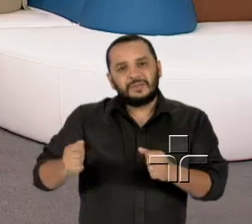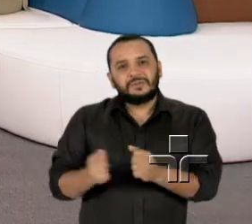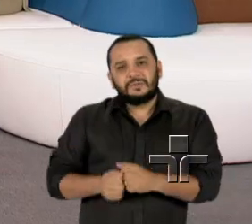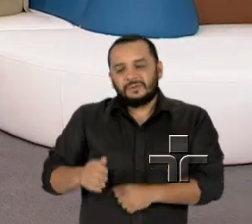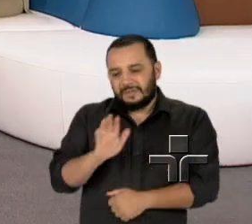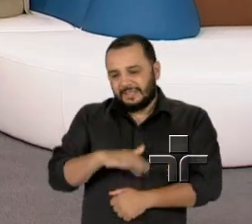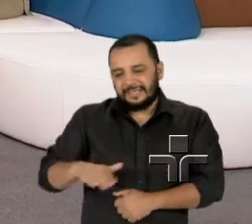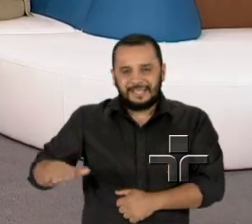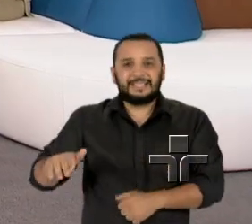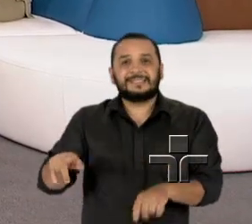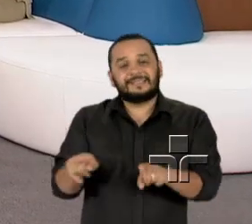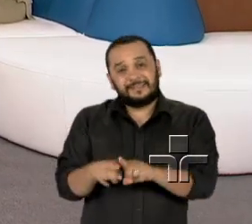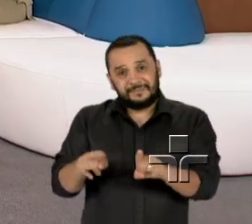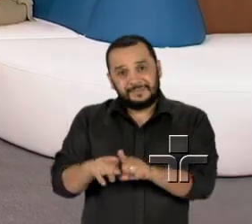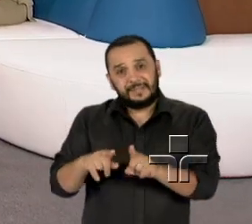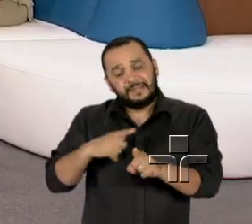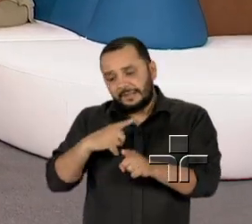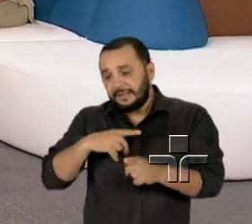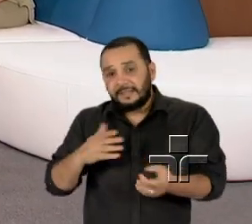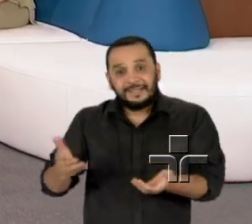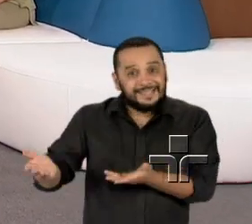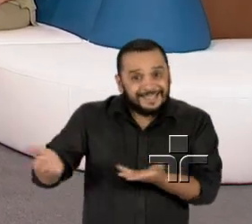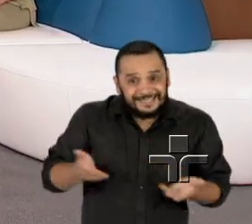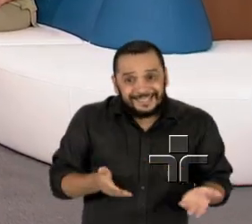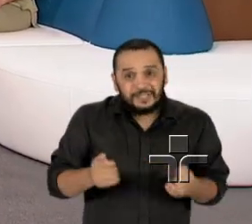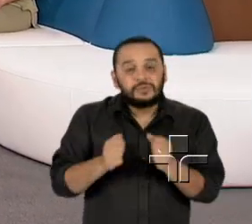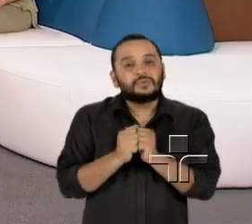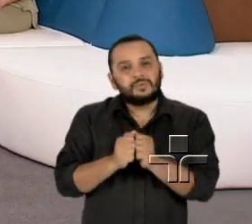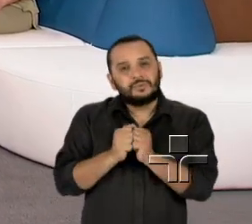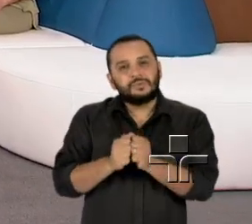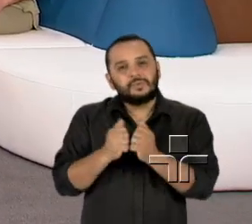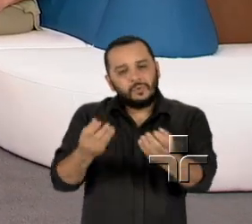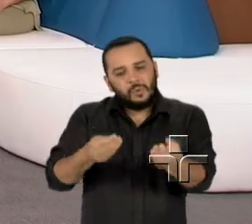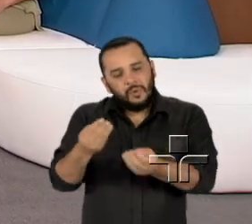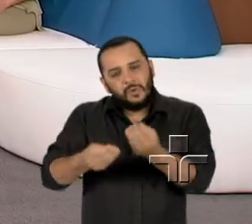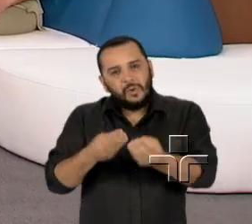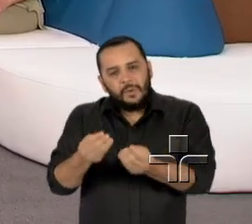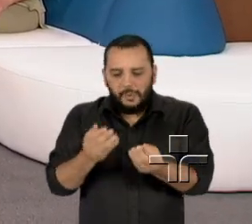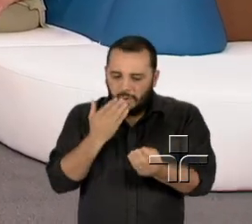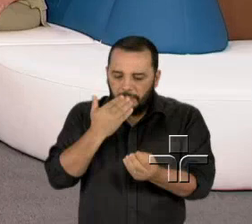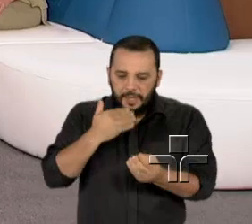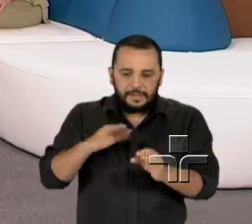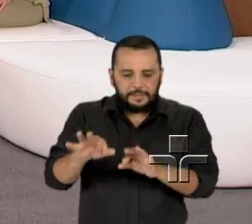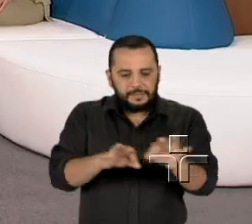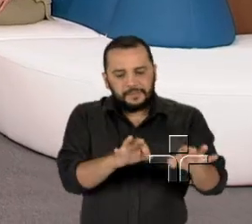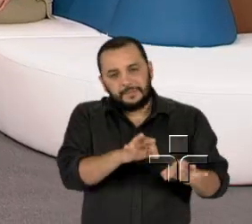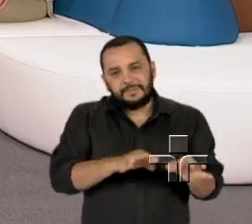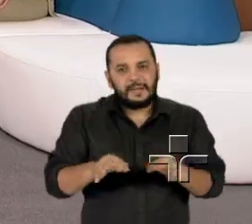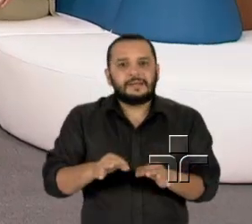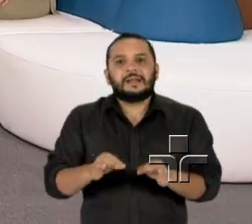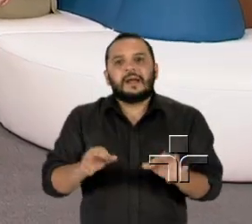criança, trazer ela para esse processo de preparar o próprio alimento já...